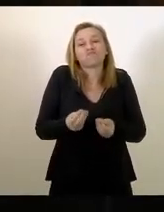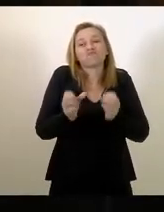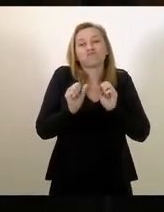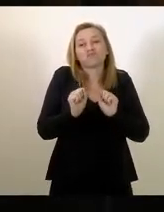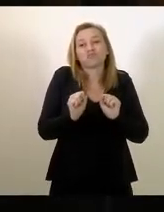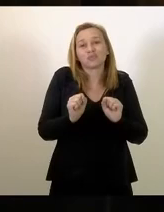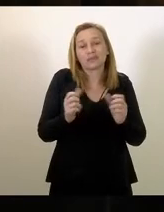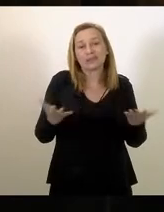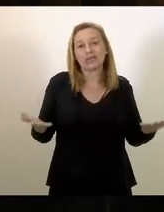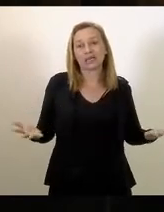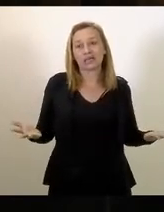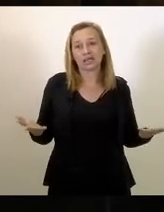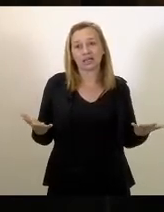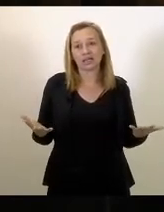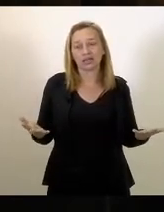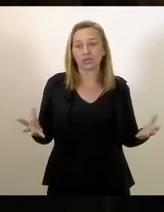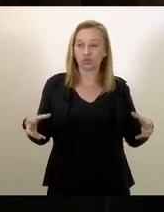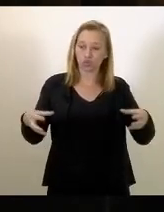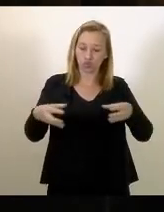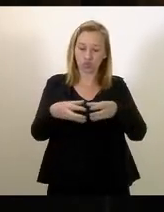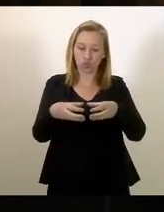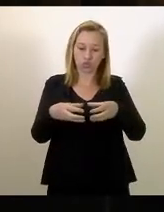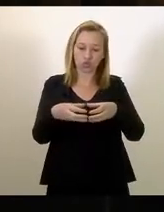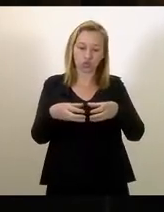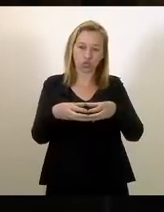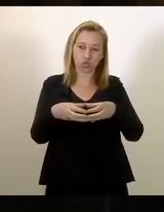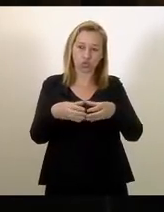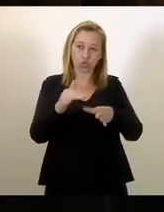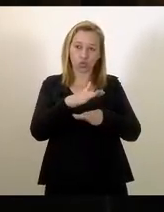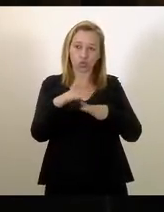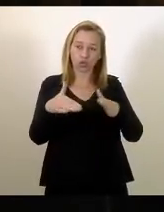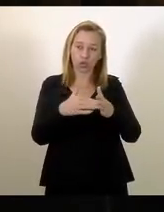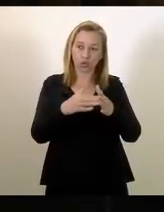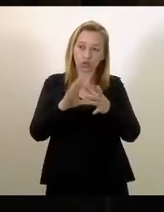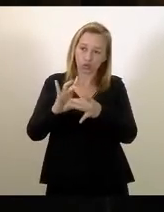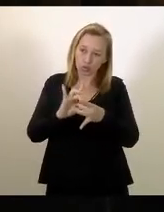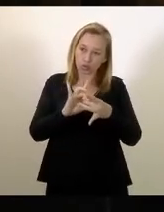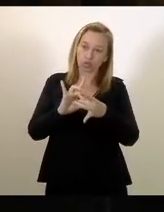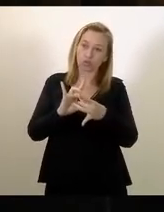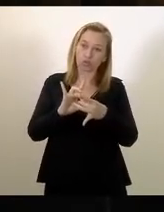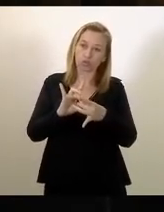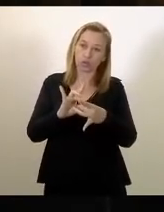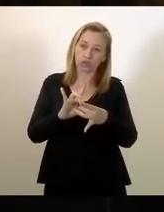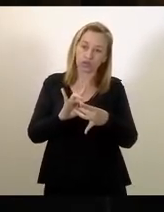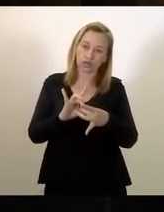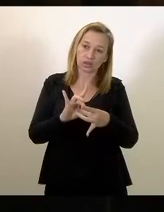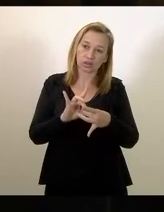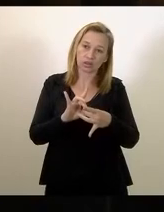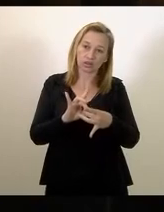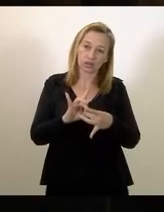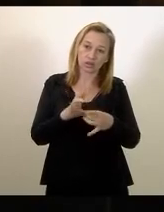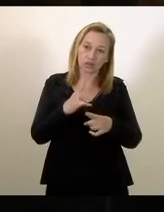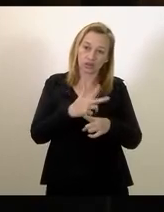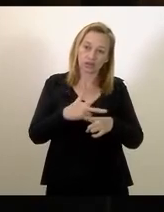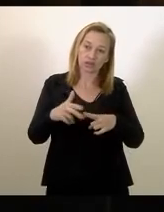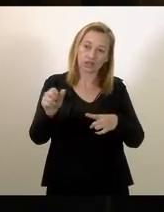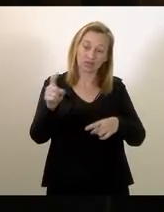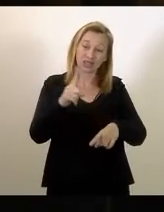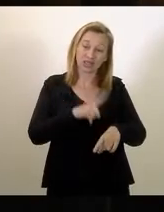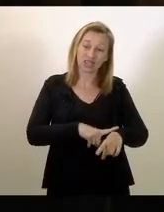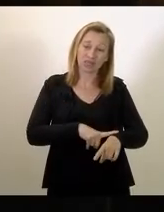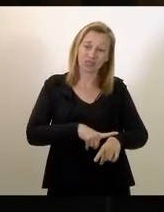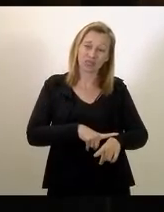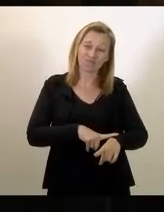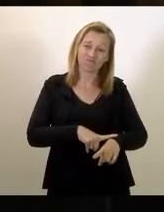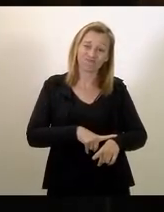no conjunto todos irmanados passar por esses tempos